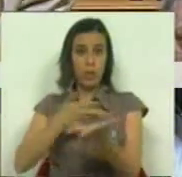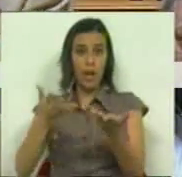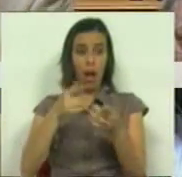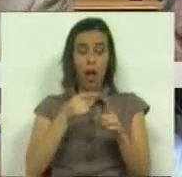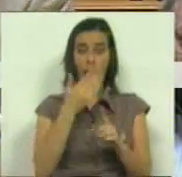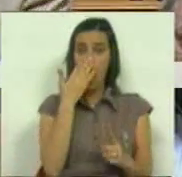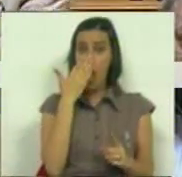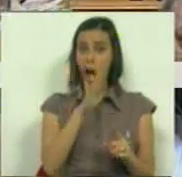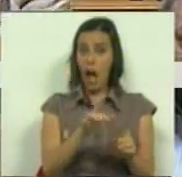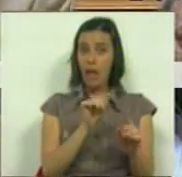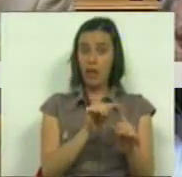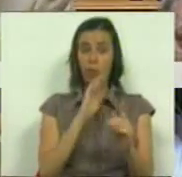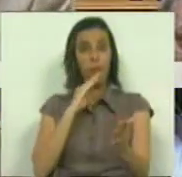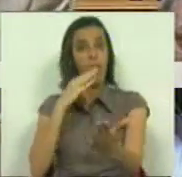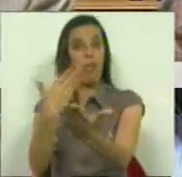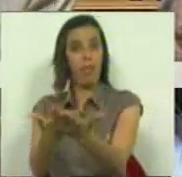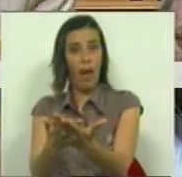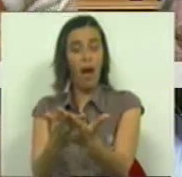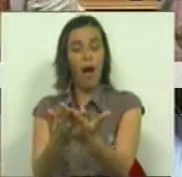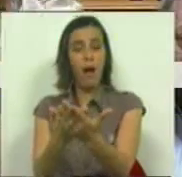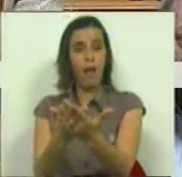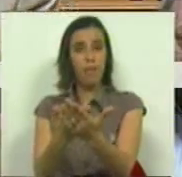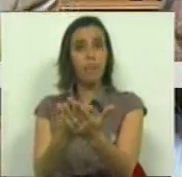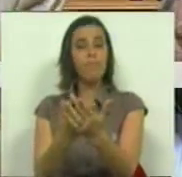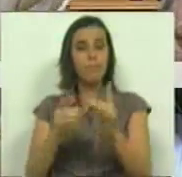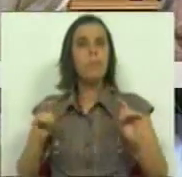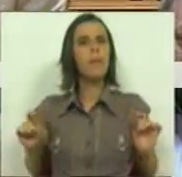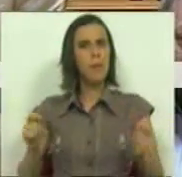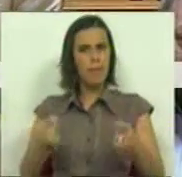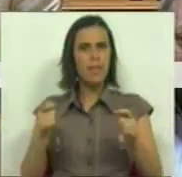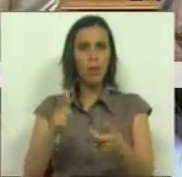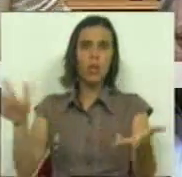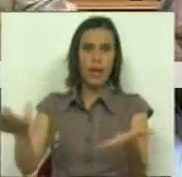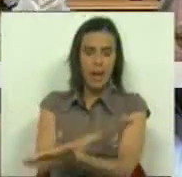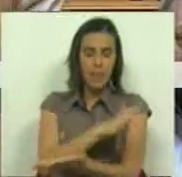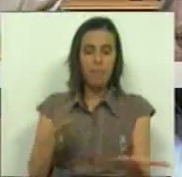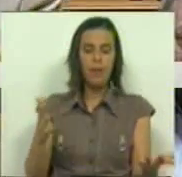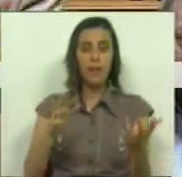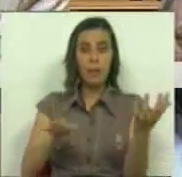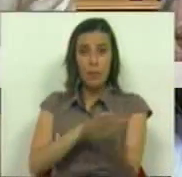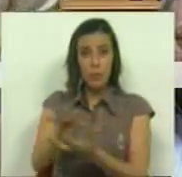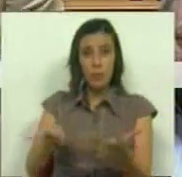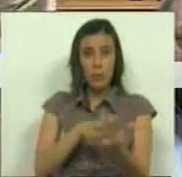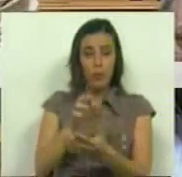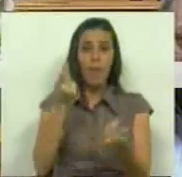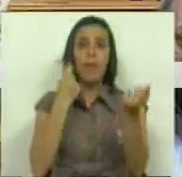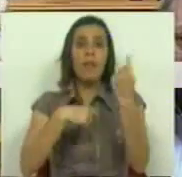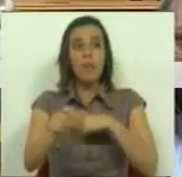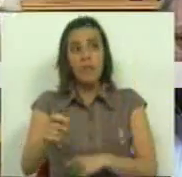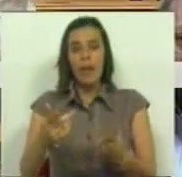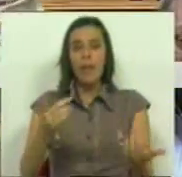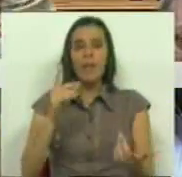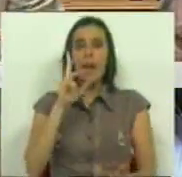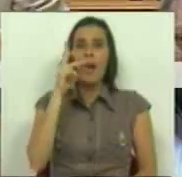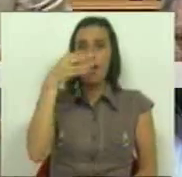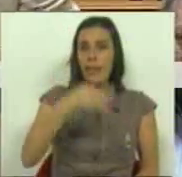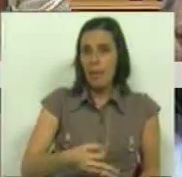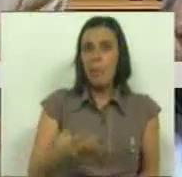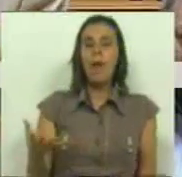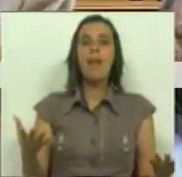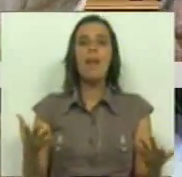esta atitude gera, pressões sobre a imprensa, frenesim para a venda da